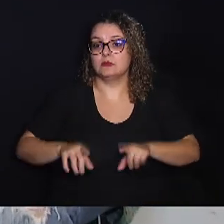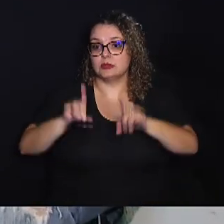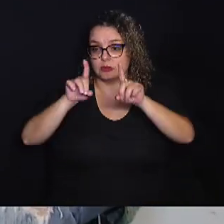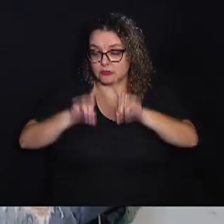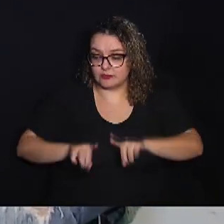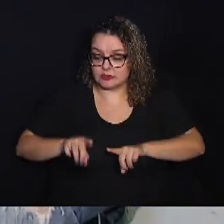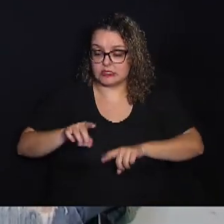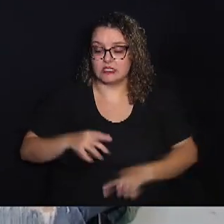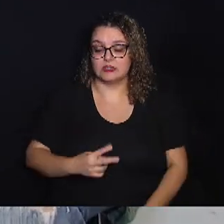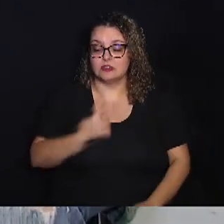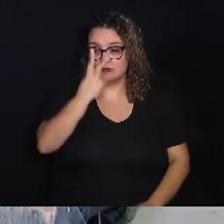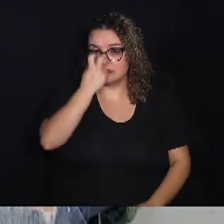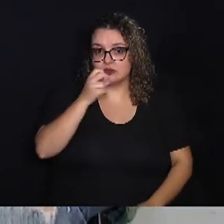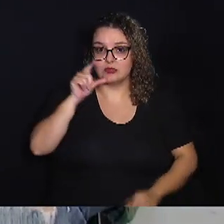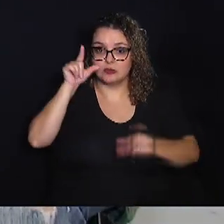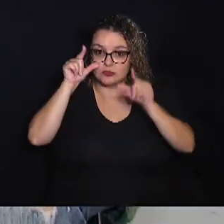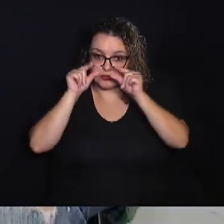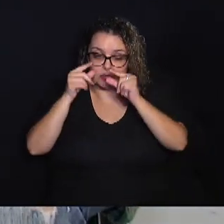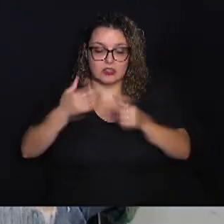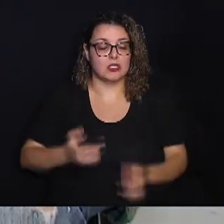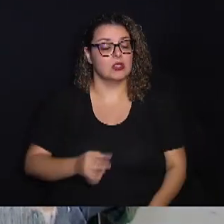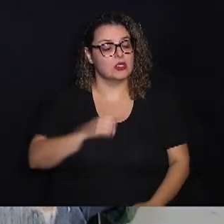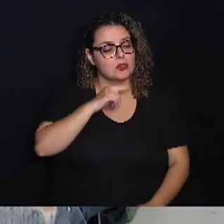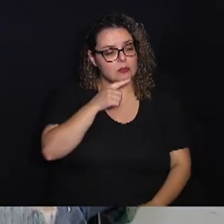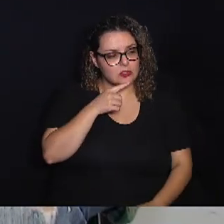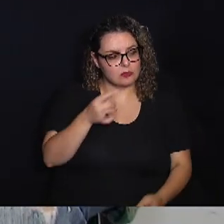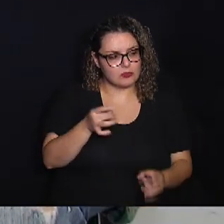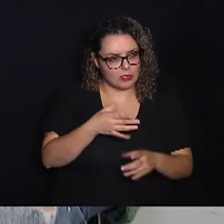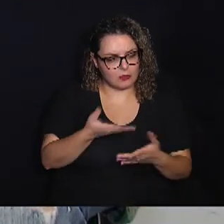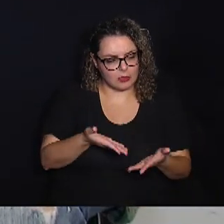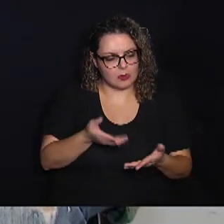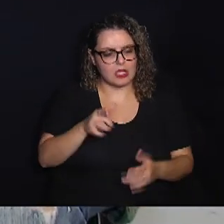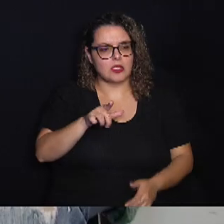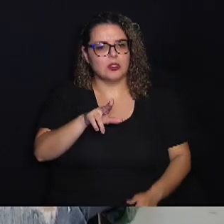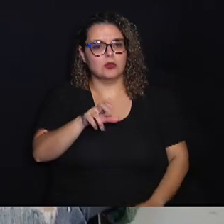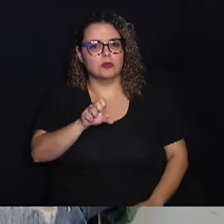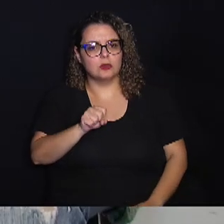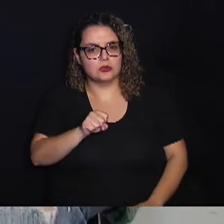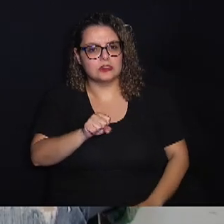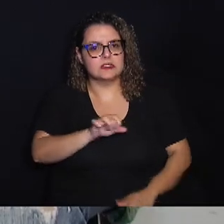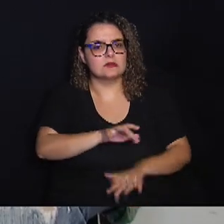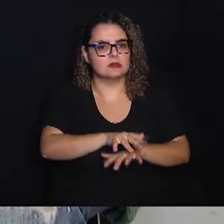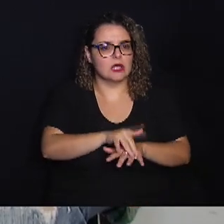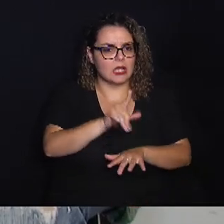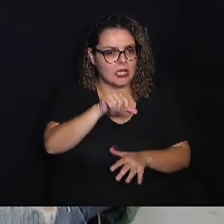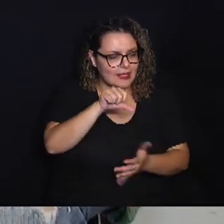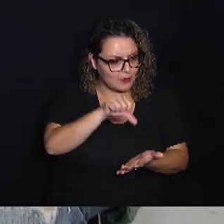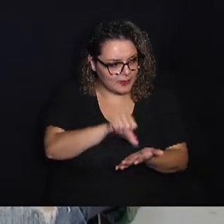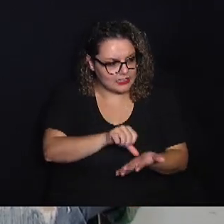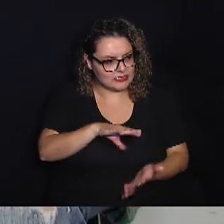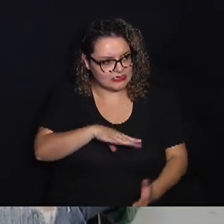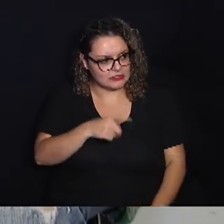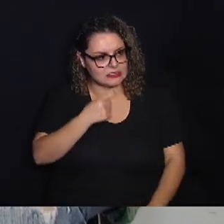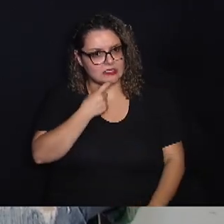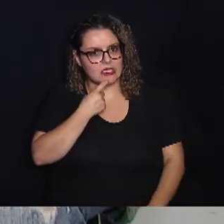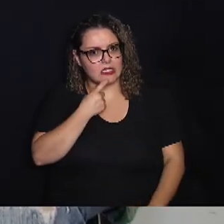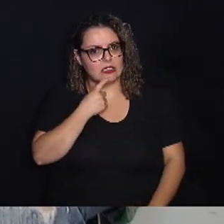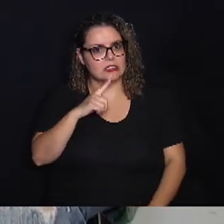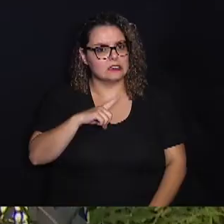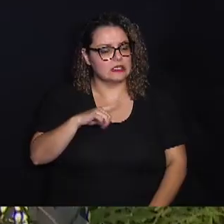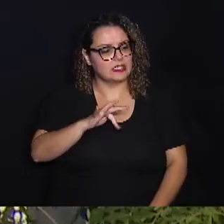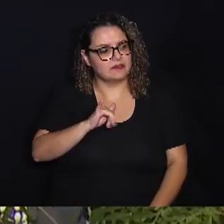visuais. E tira uma dúvida pra gente, esse Luiz Braille, ele é uma sede de Campinas ou ele tem